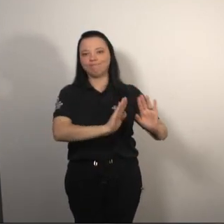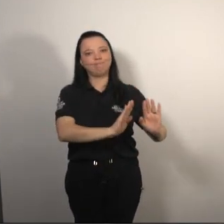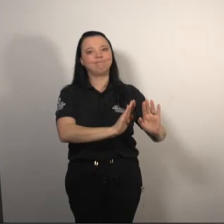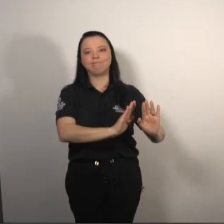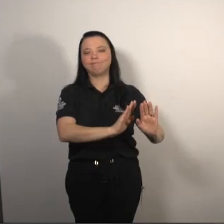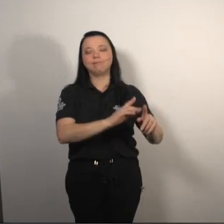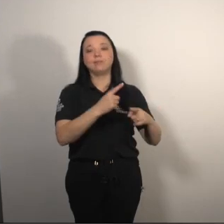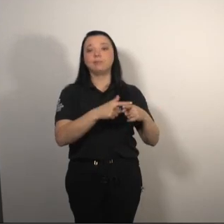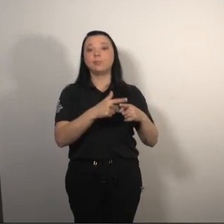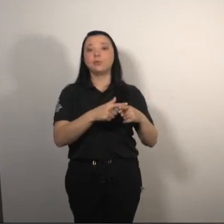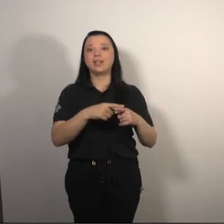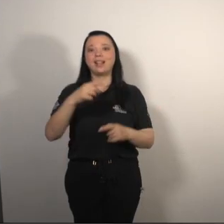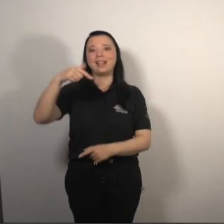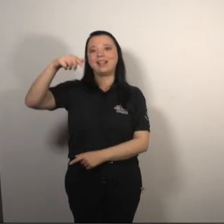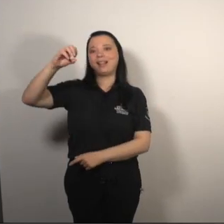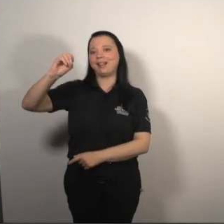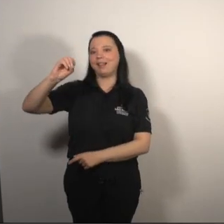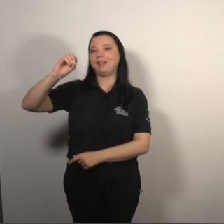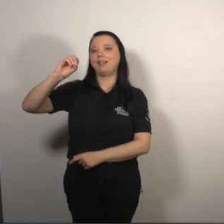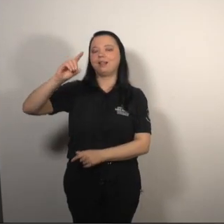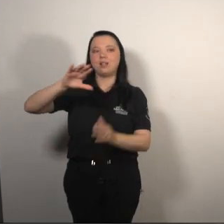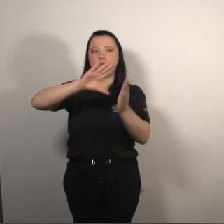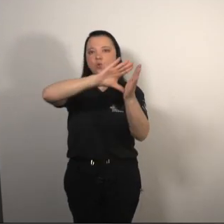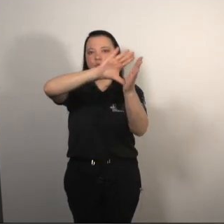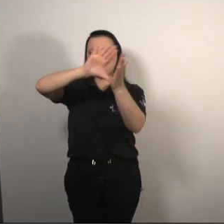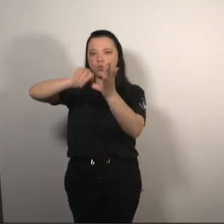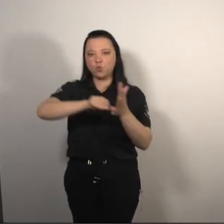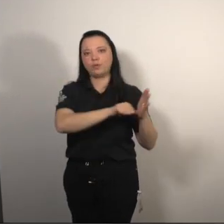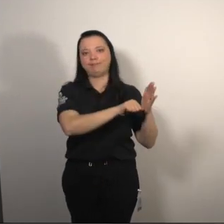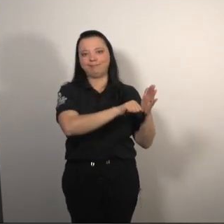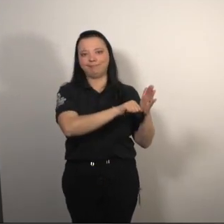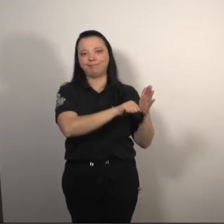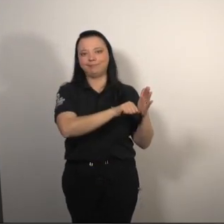os 70 refletores por conta do furto, estão